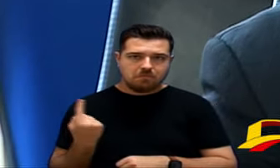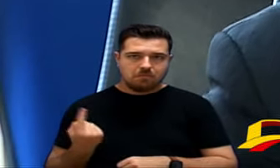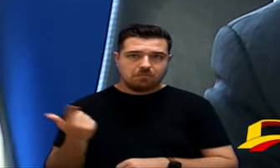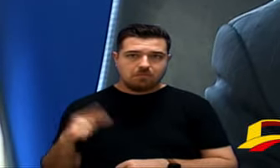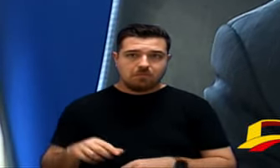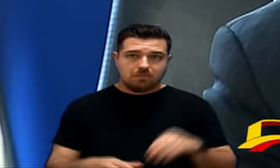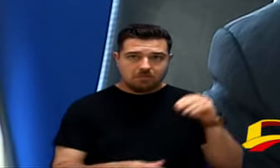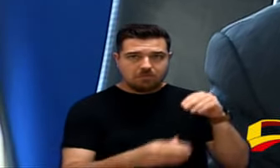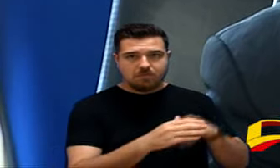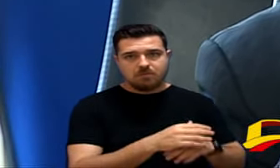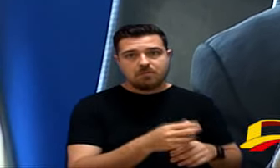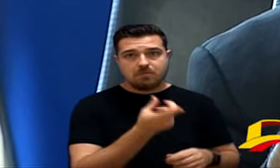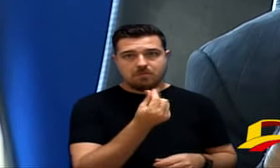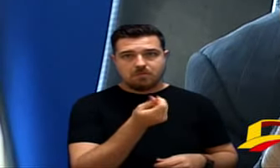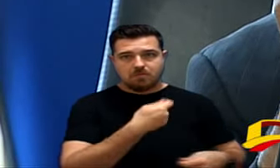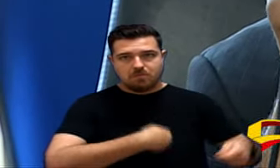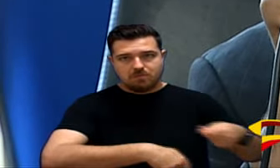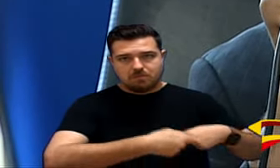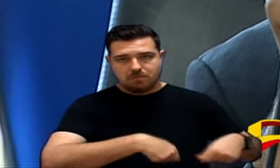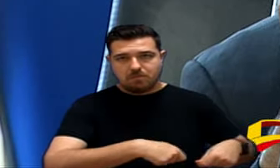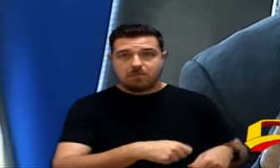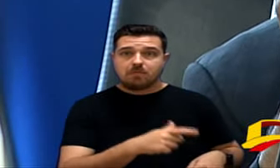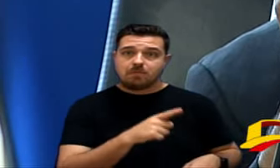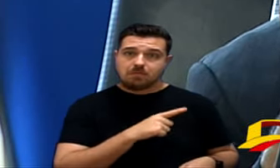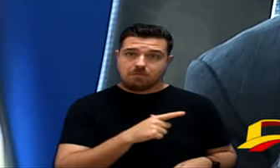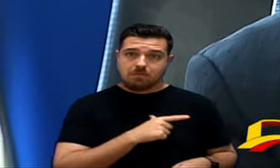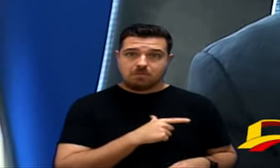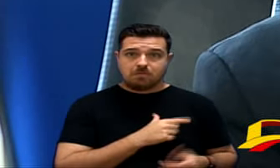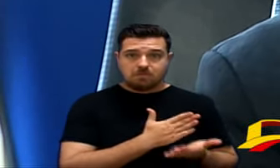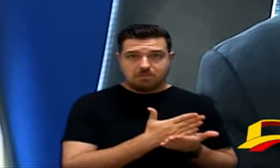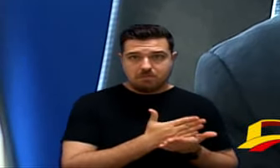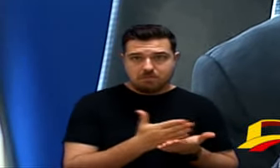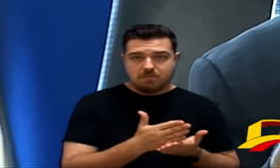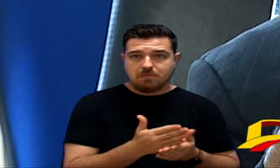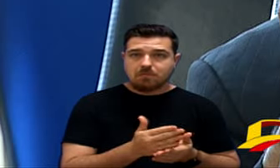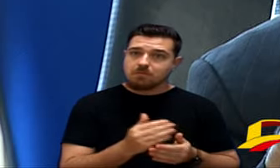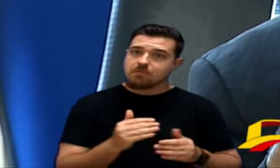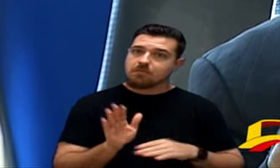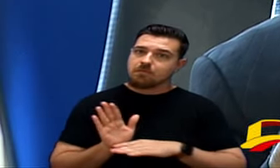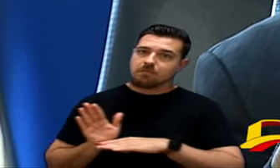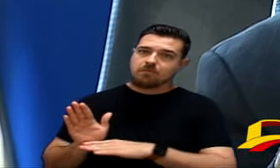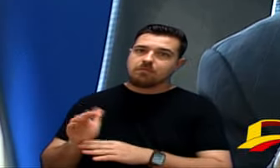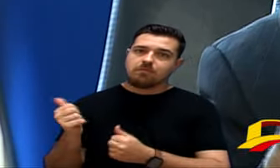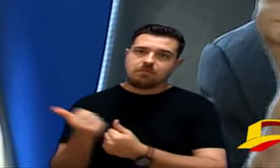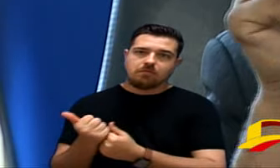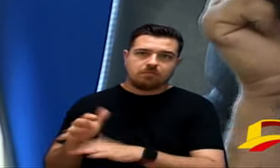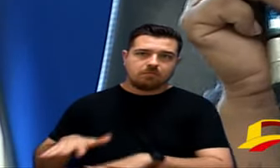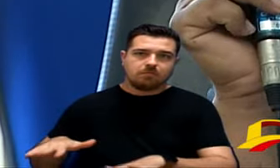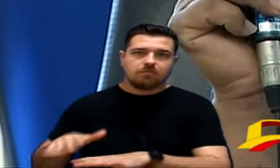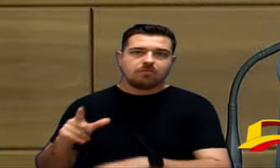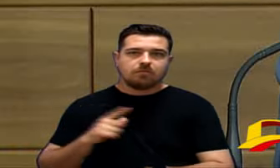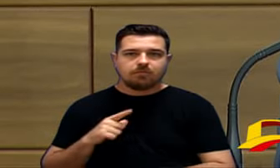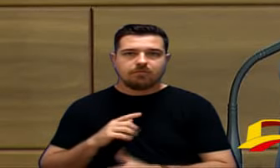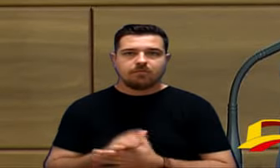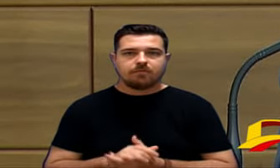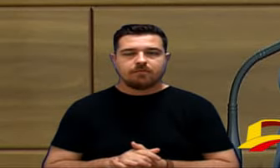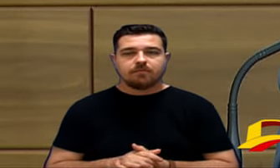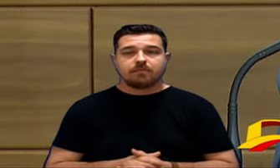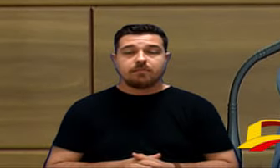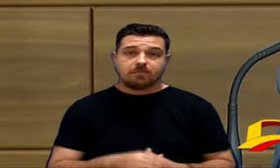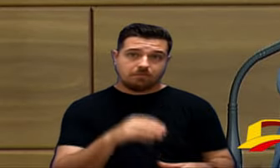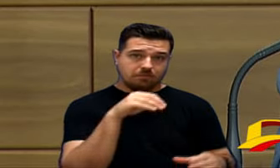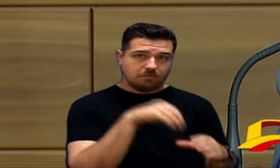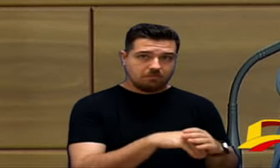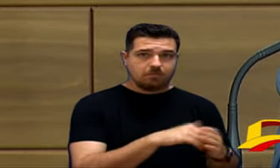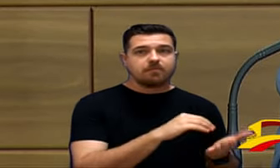orçamento que é grande parte eh Tem algum tipo de de assessoria também a essas pessoas Então vamos lá dentro da